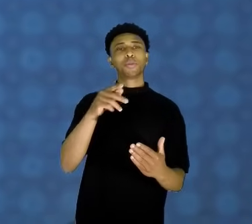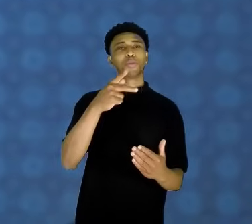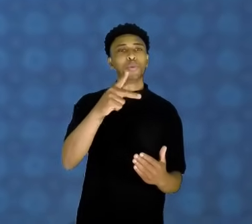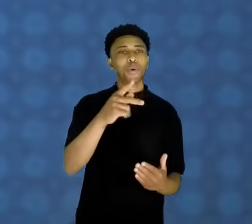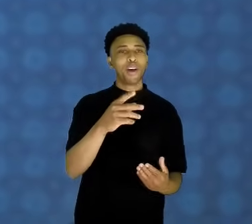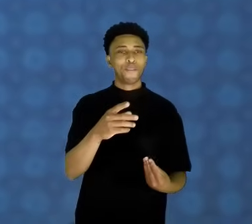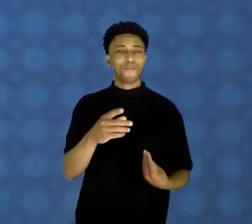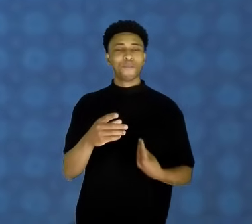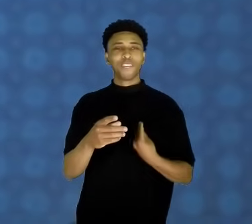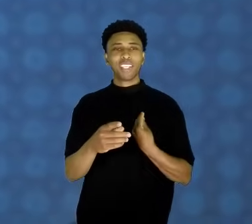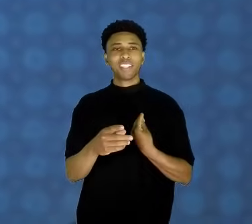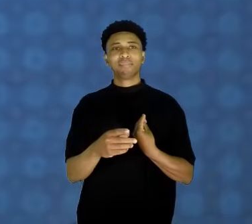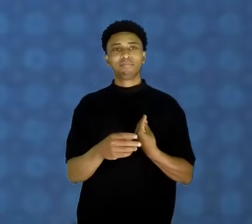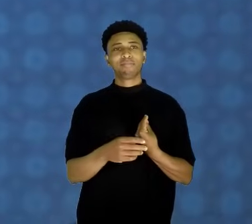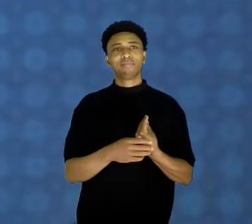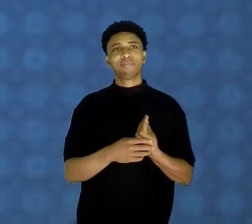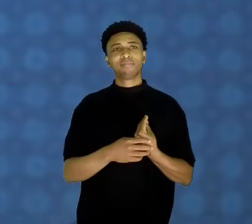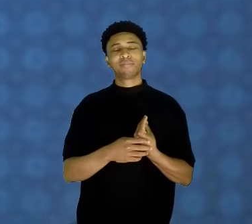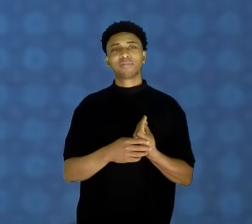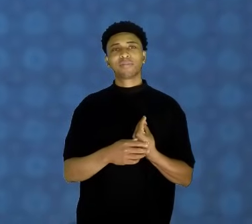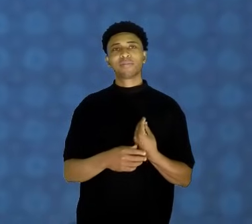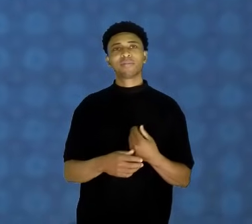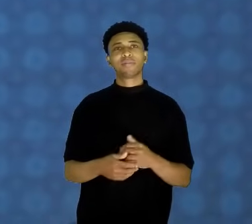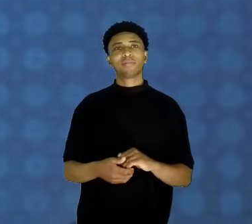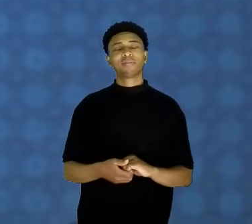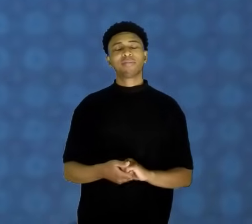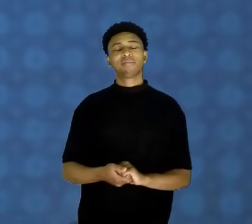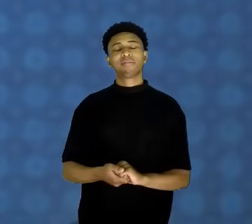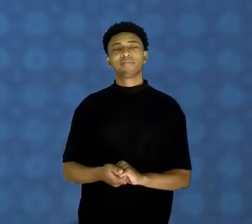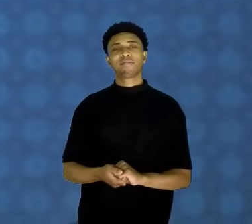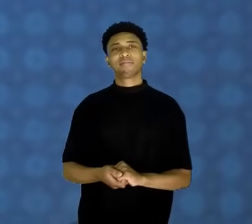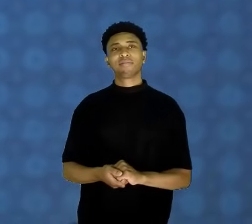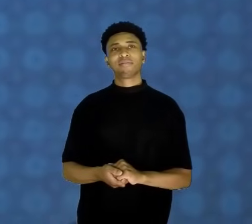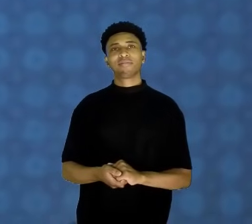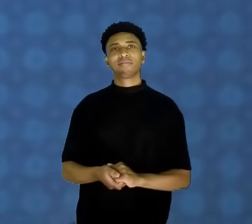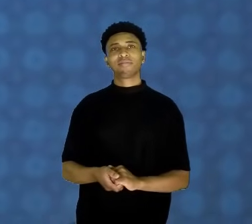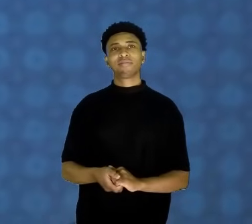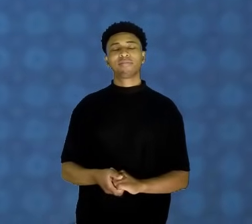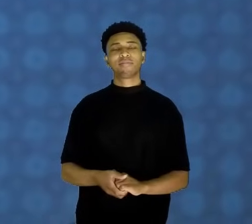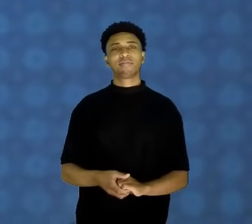Essa era a última coisa que essa mulher precisava ouvir.